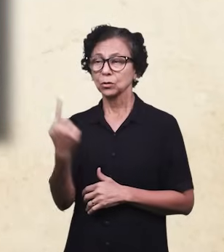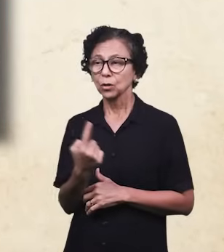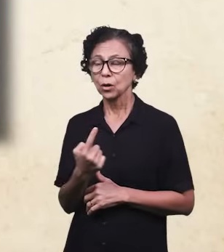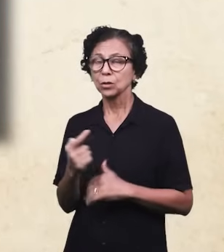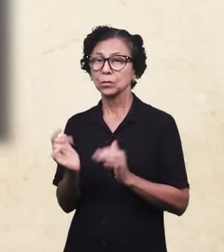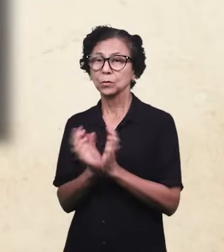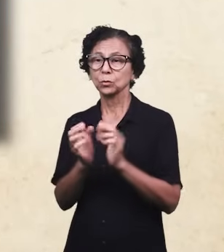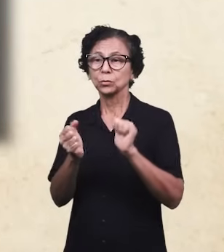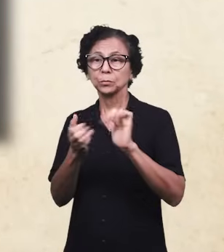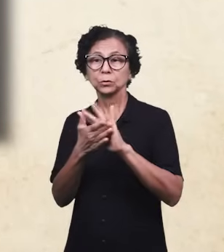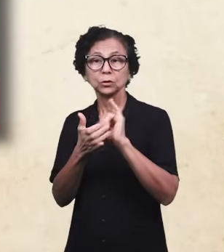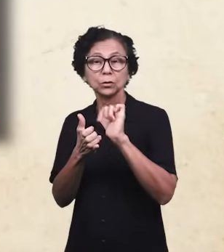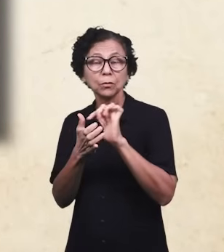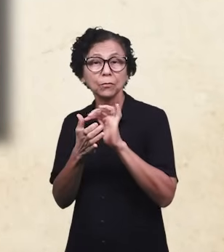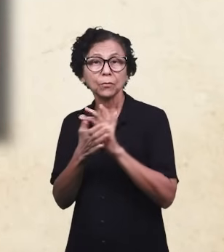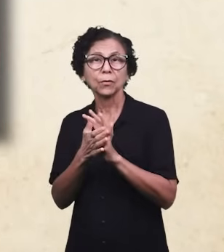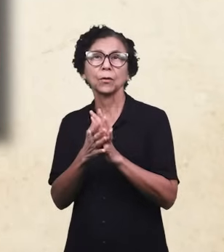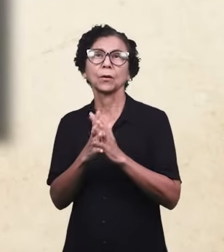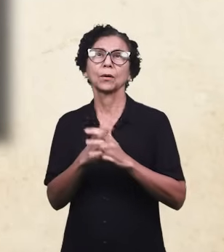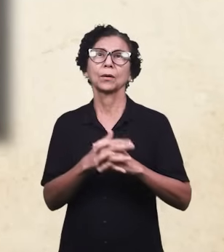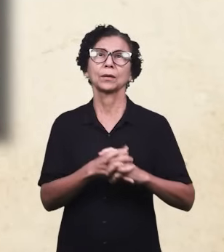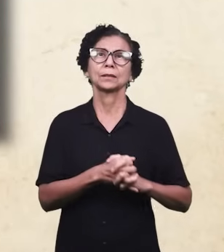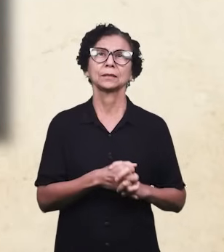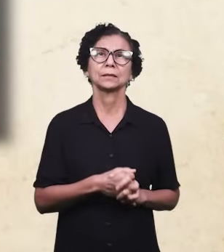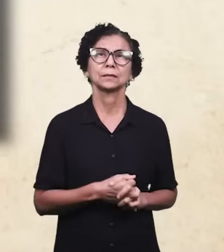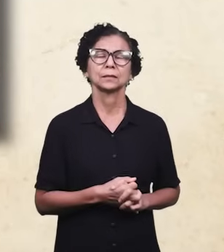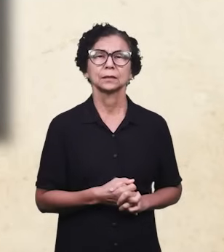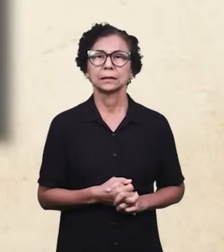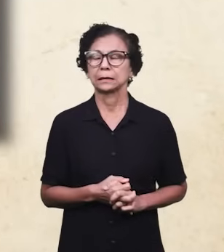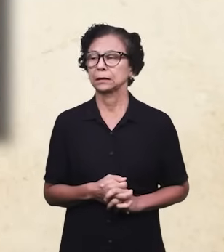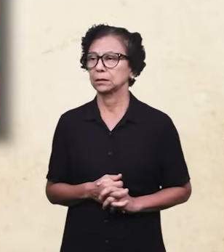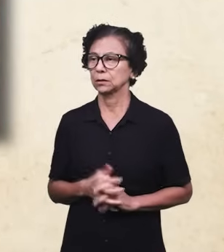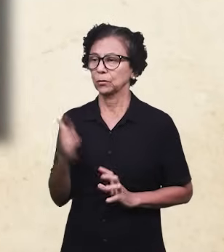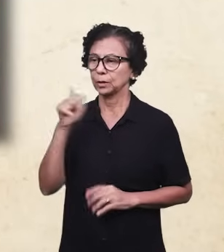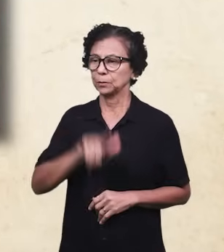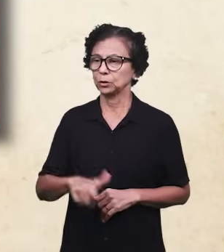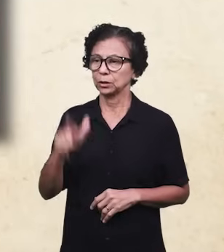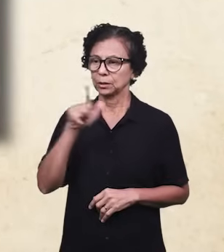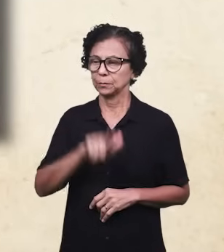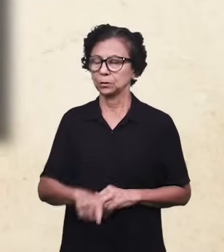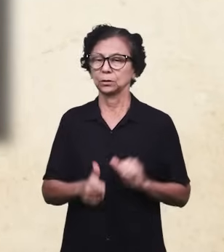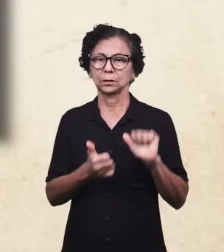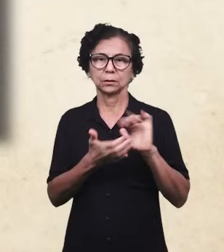temer. E eu botei sempre isso na minha cabeça, então vou colocar sempre esse louvor,